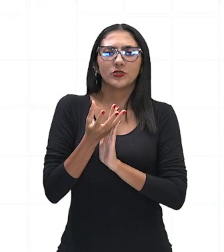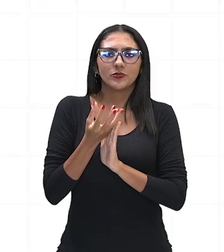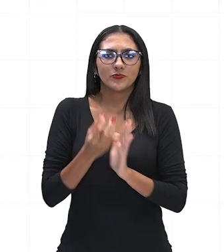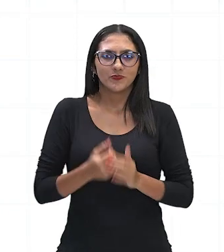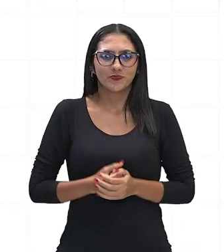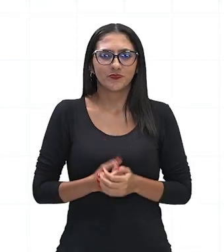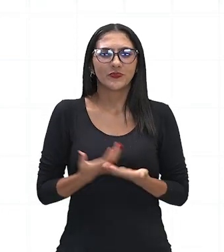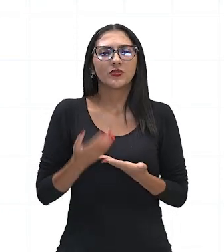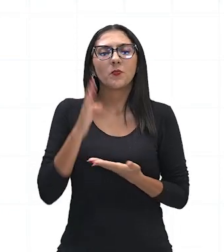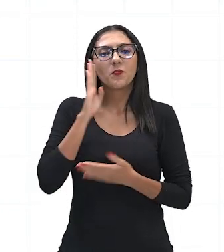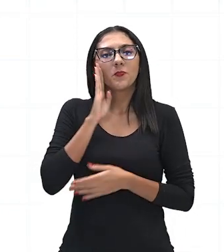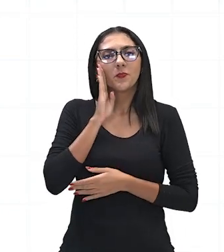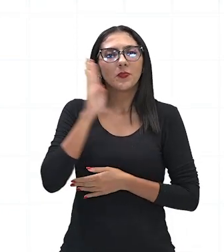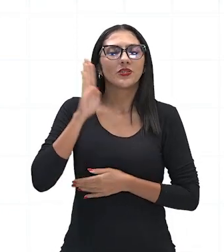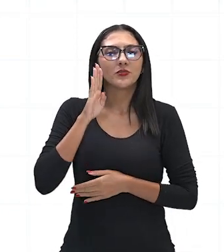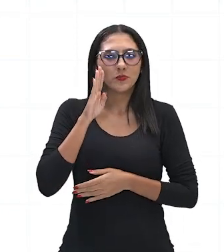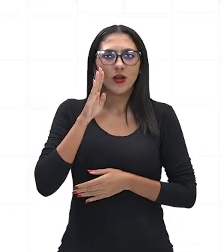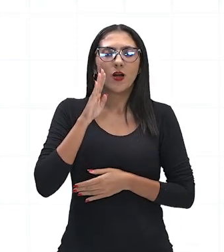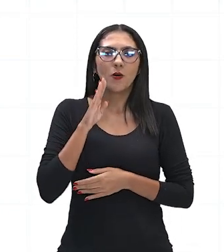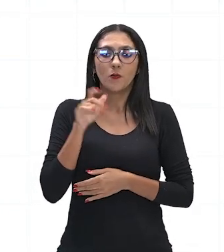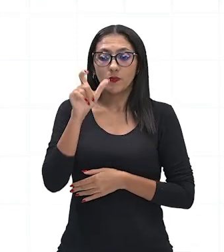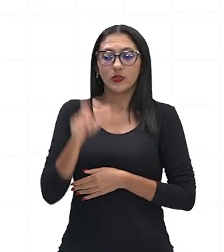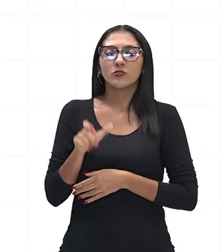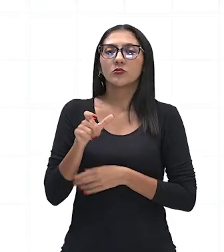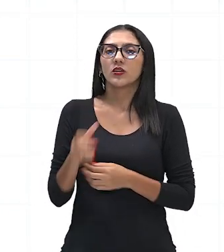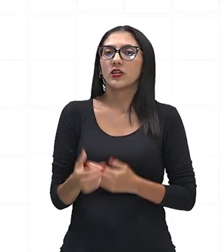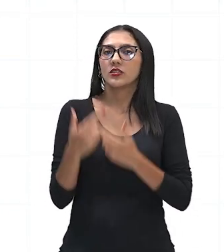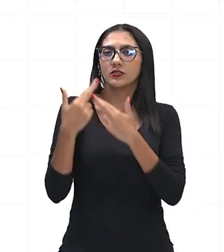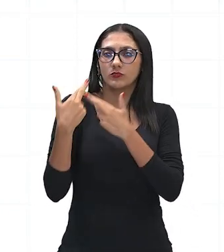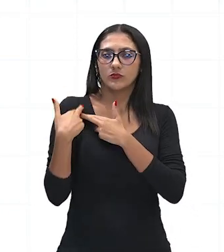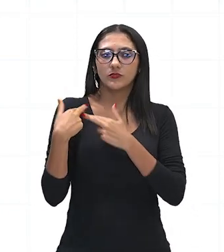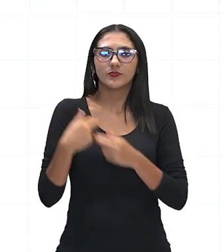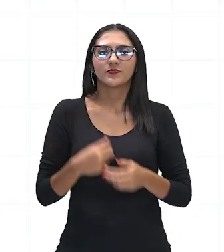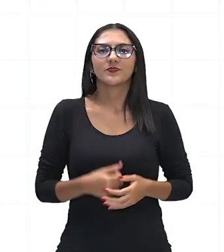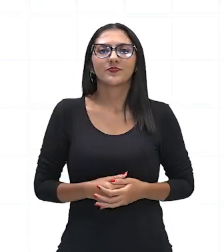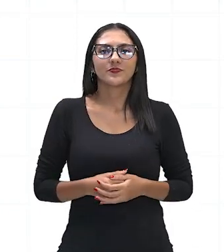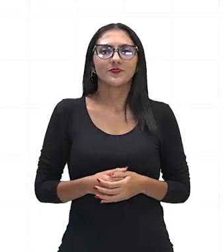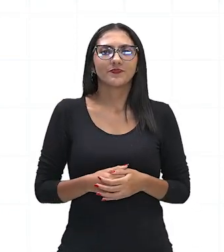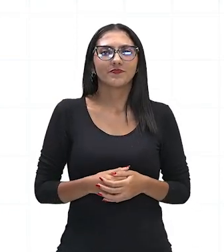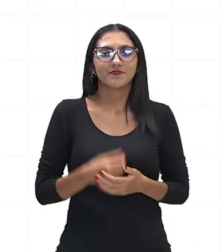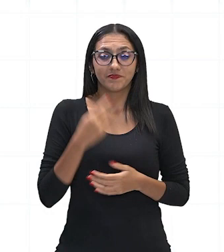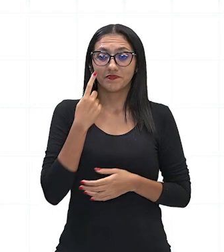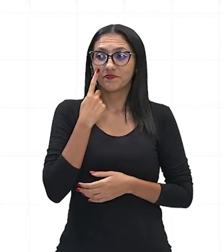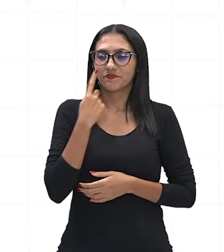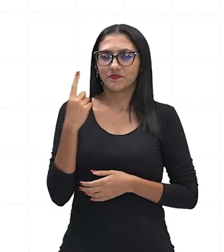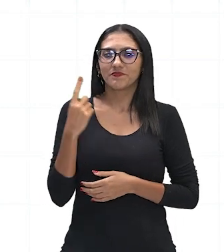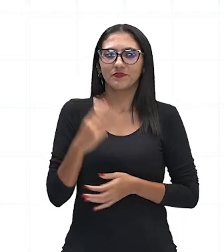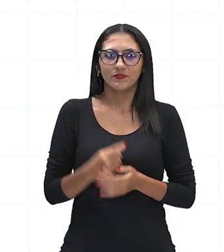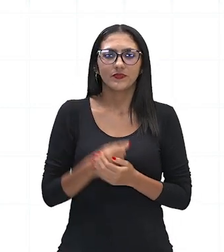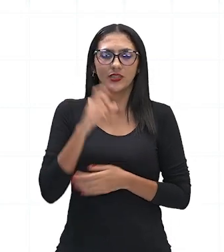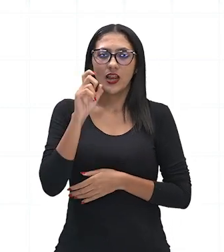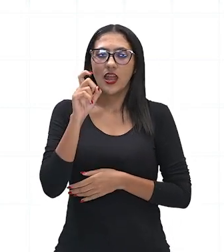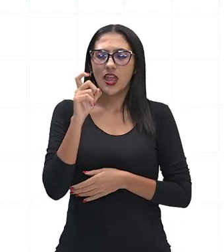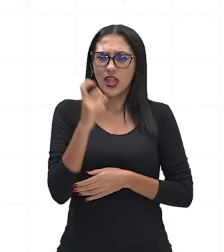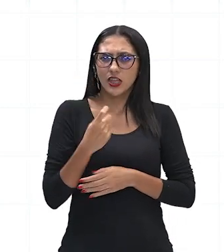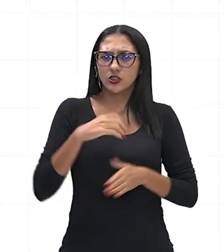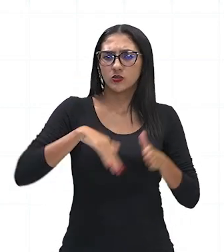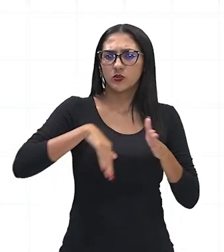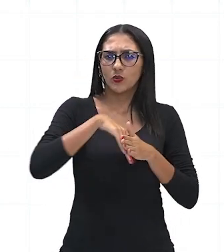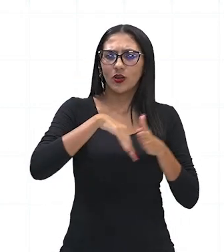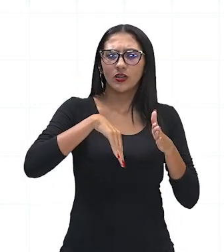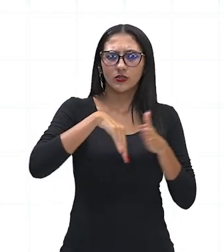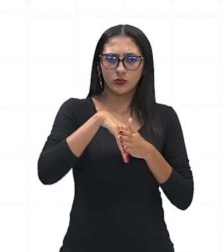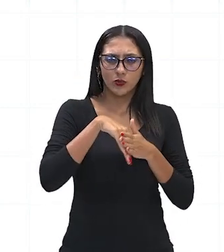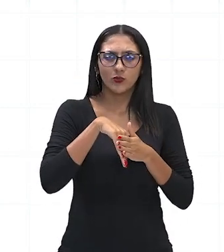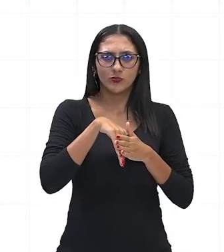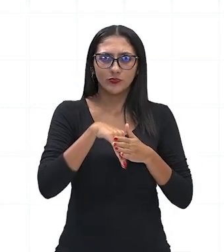o principal autor dessa conquista aí. Nós vemos aqui que o ex-jogador do Botafogo e da seleção, o